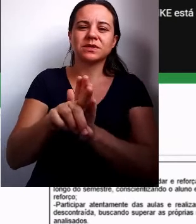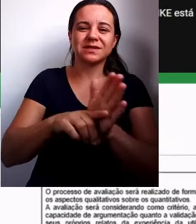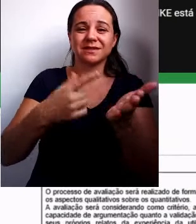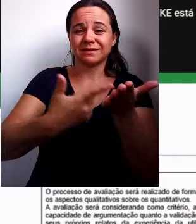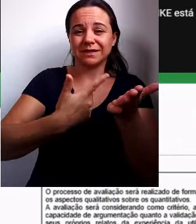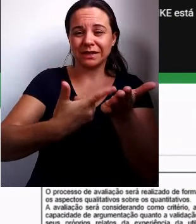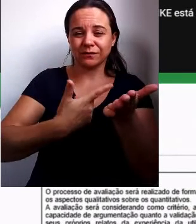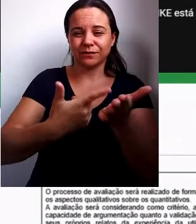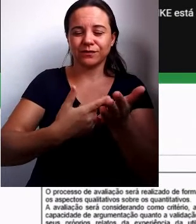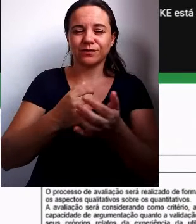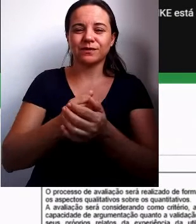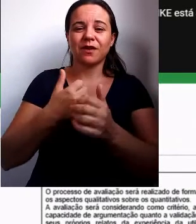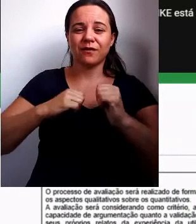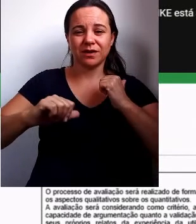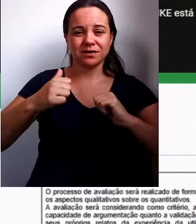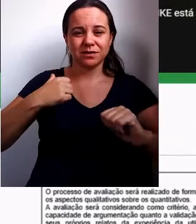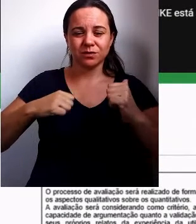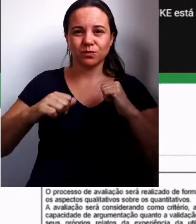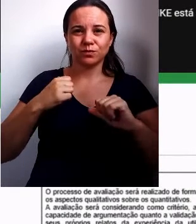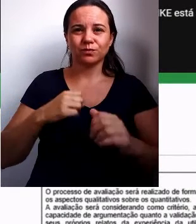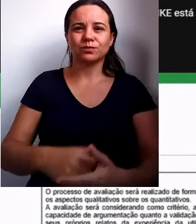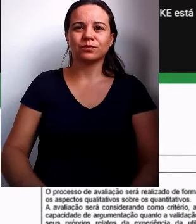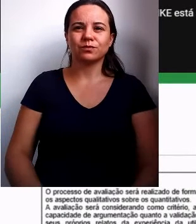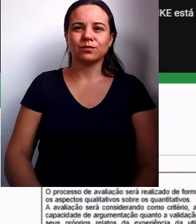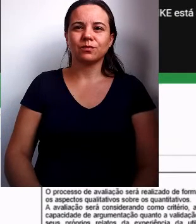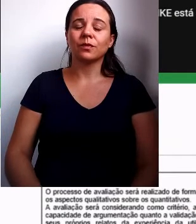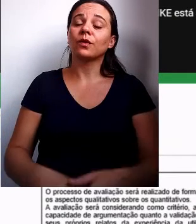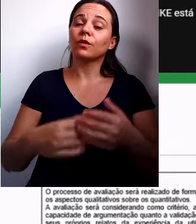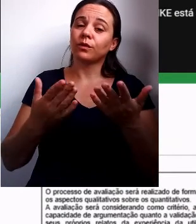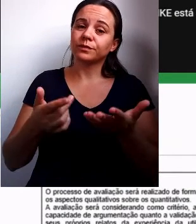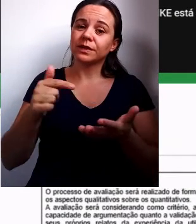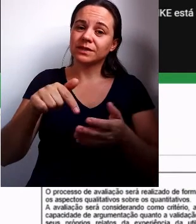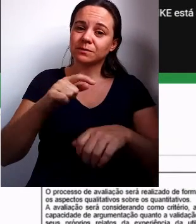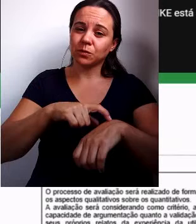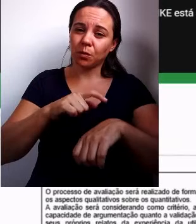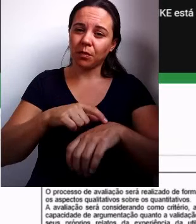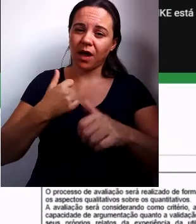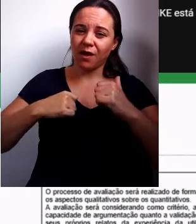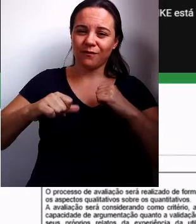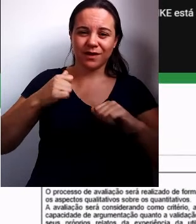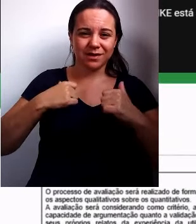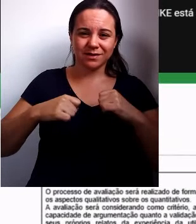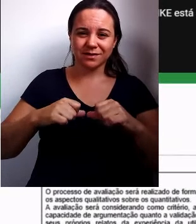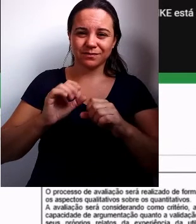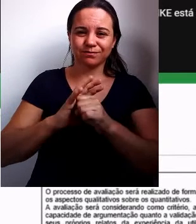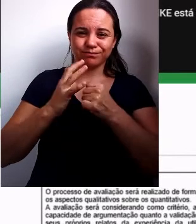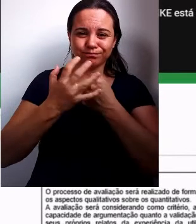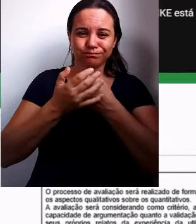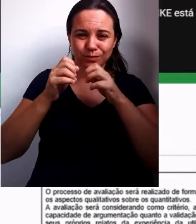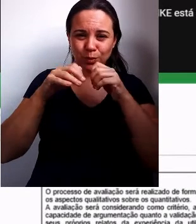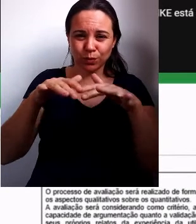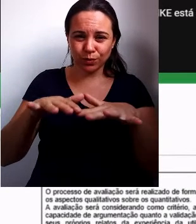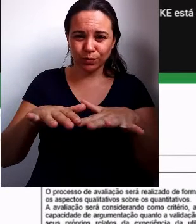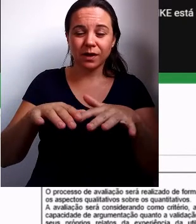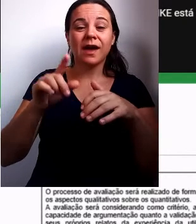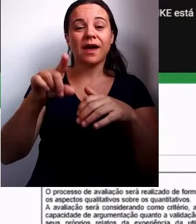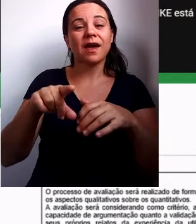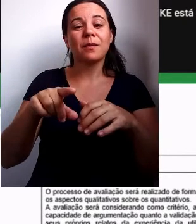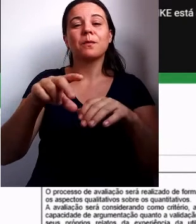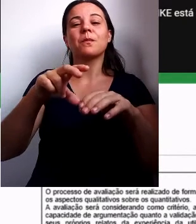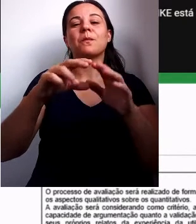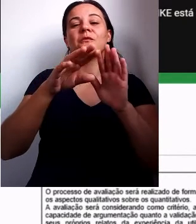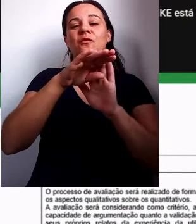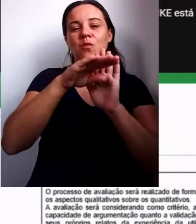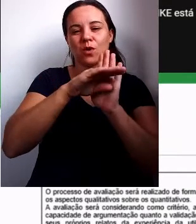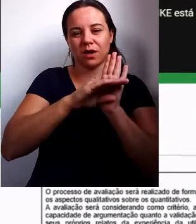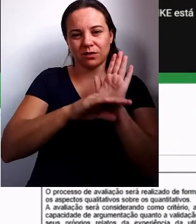em livros. Na avaliação, como nós estamos nesse momento de pandemia, a avaliação ela foi feita através de